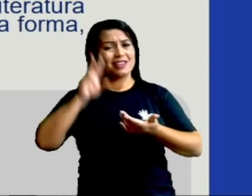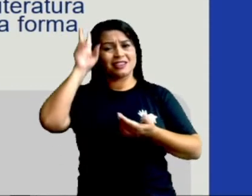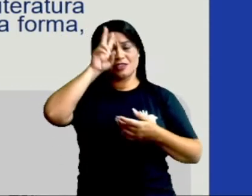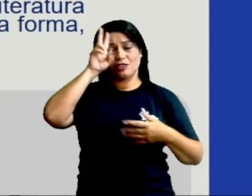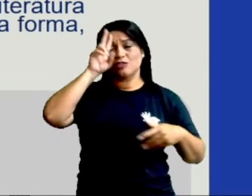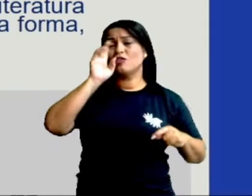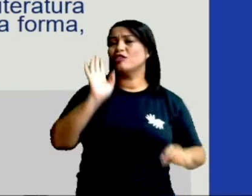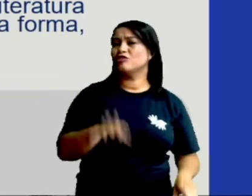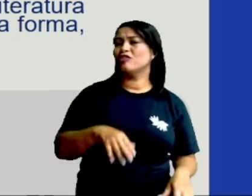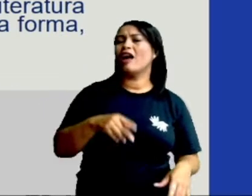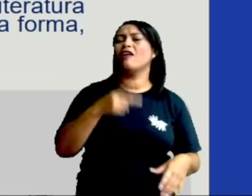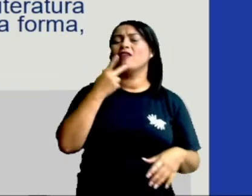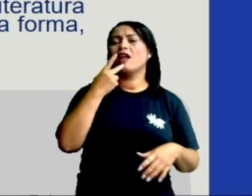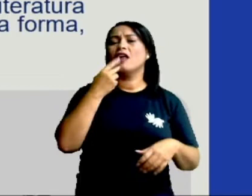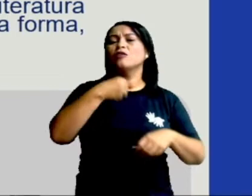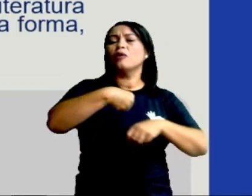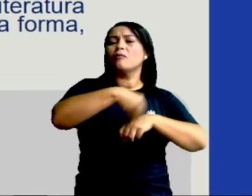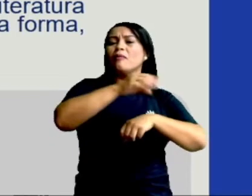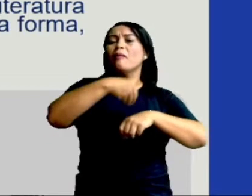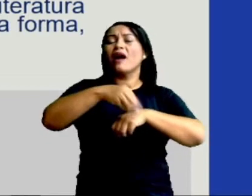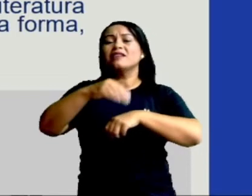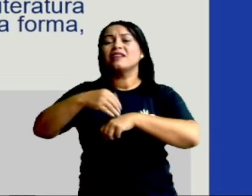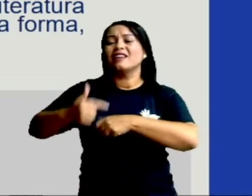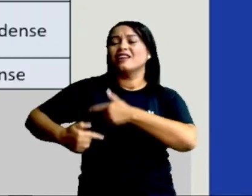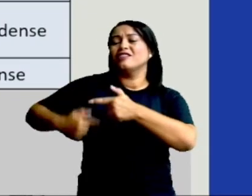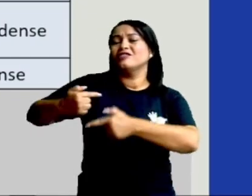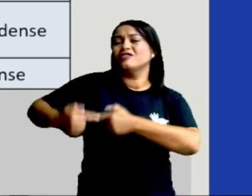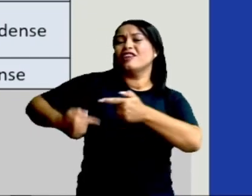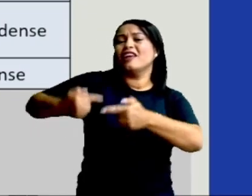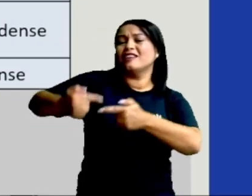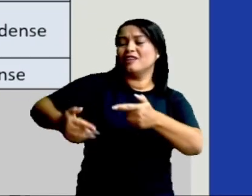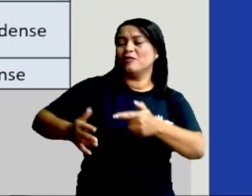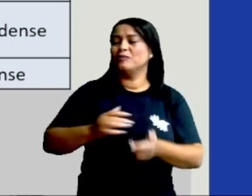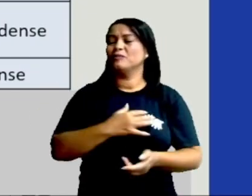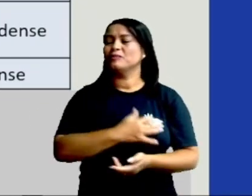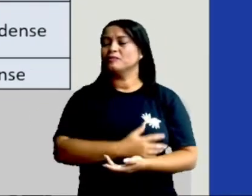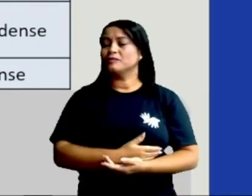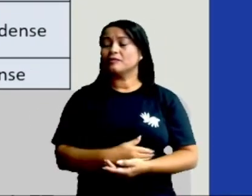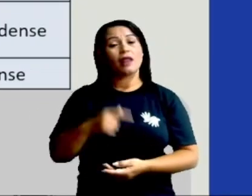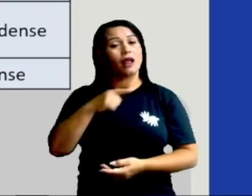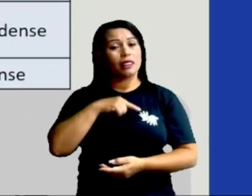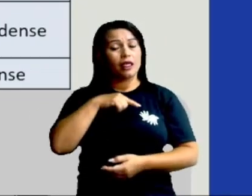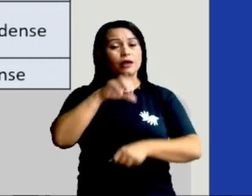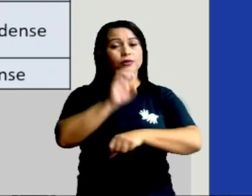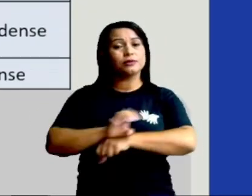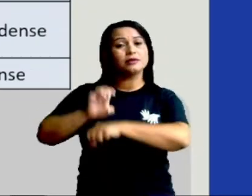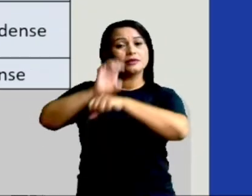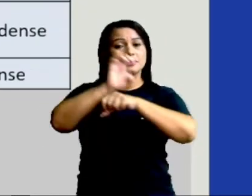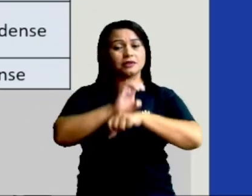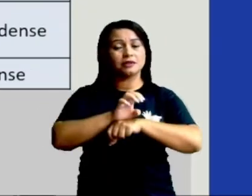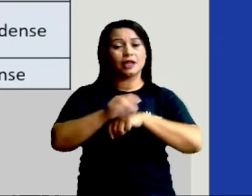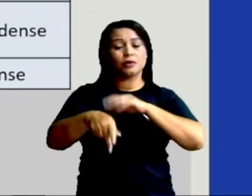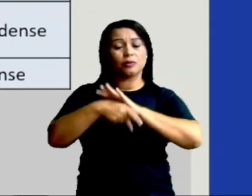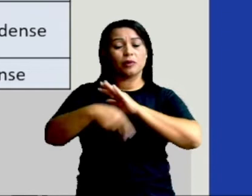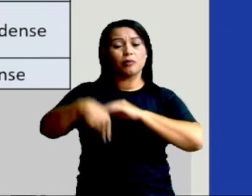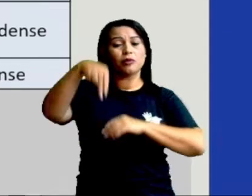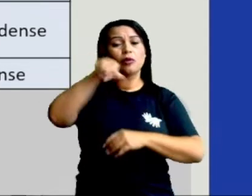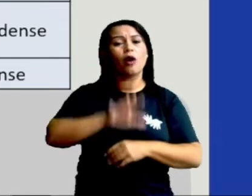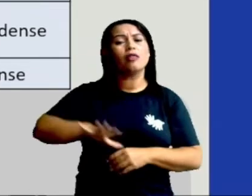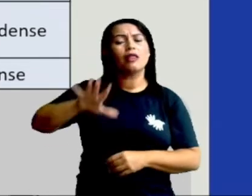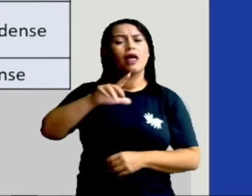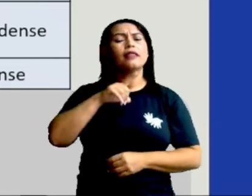dessa forma passadas de geração para geração e os estados da região Nordeste